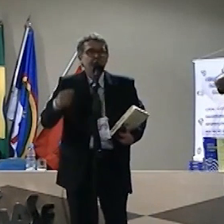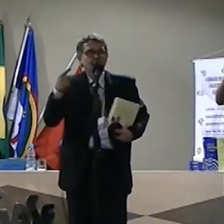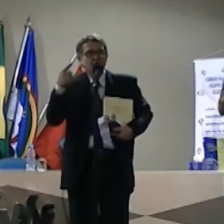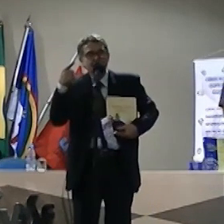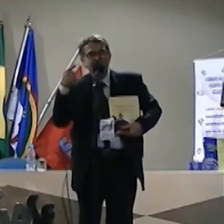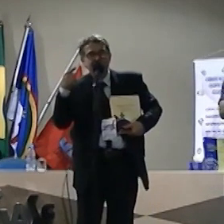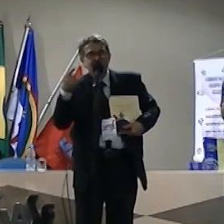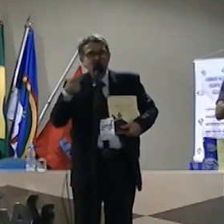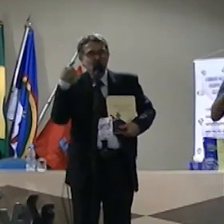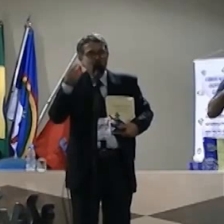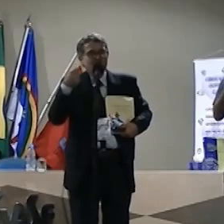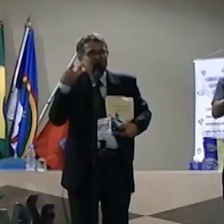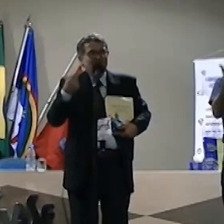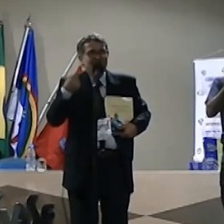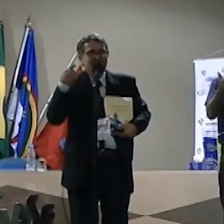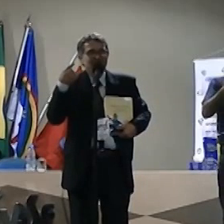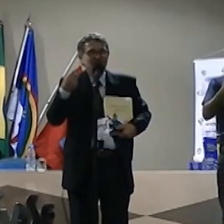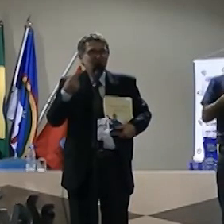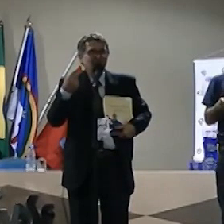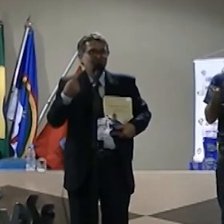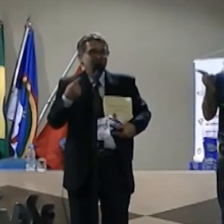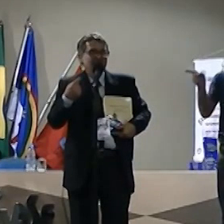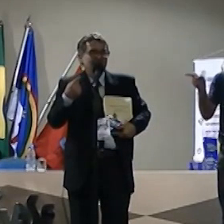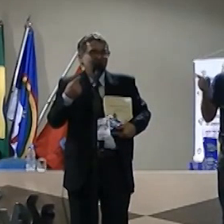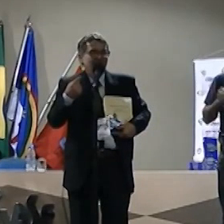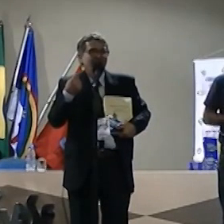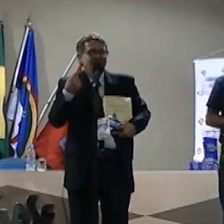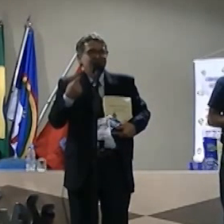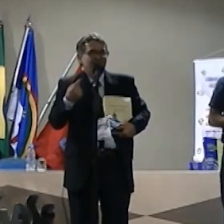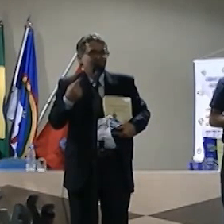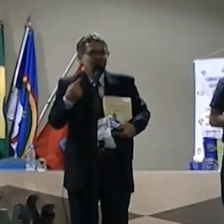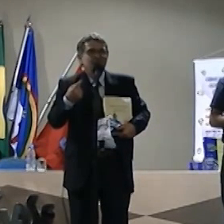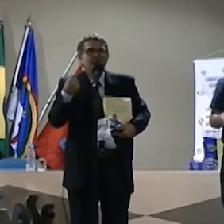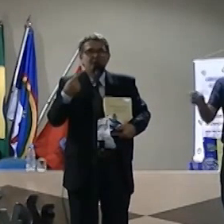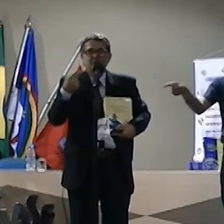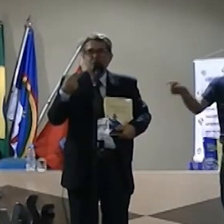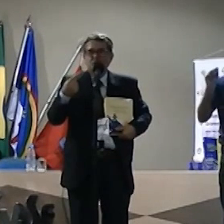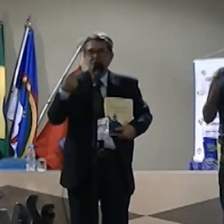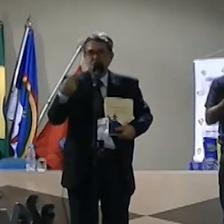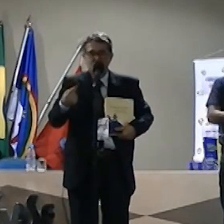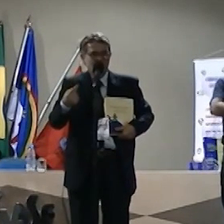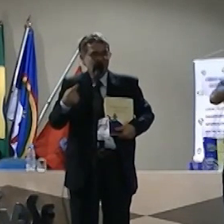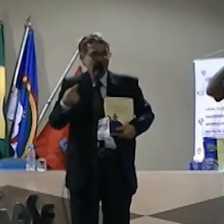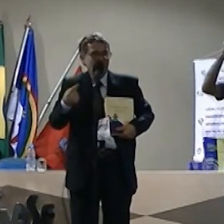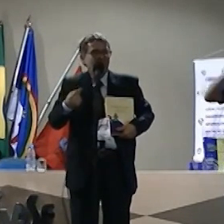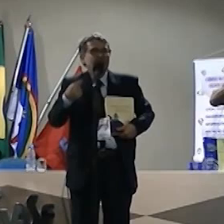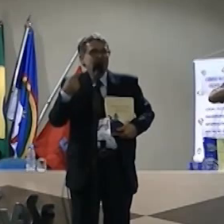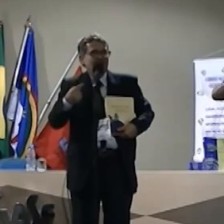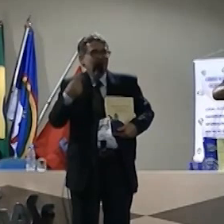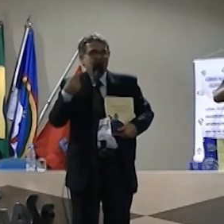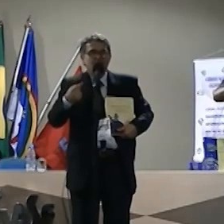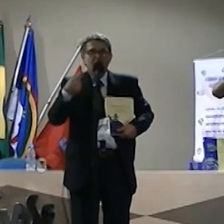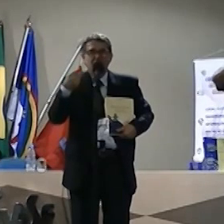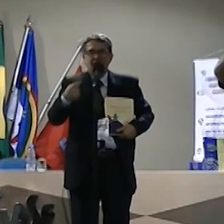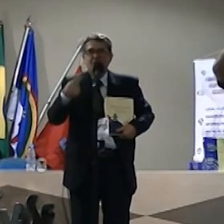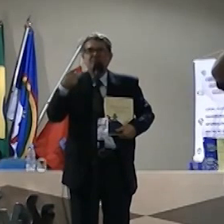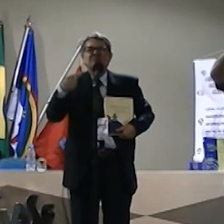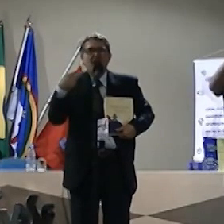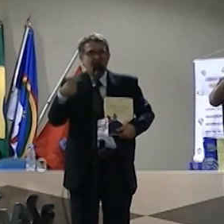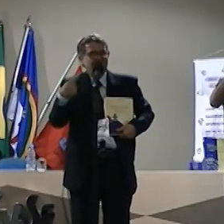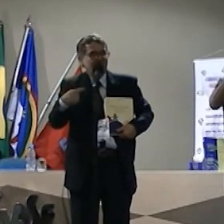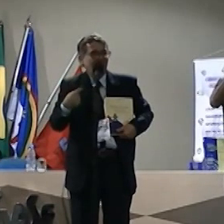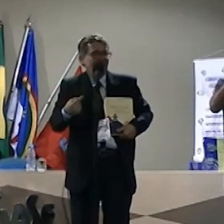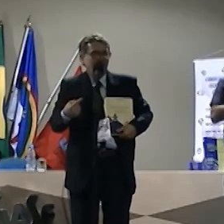é fruto de um curso de especialização que eu fiz em Recife. Tinham 10 professores de surdos. Esses 10 professores